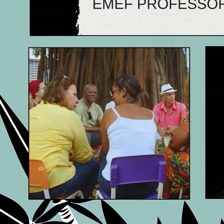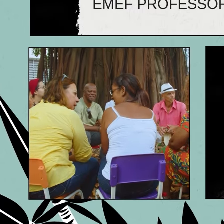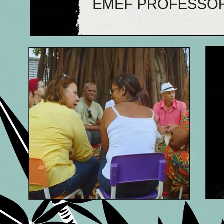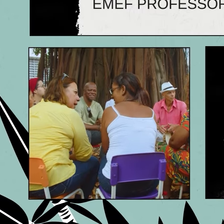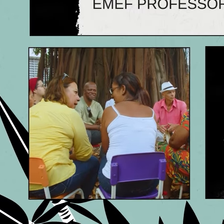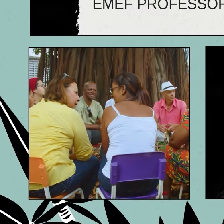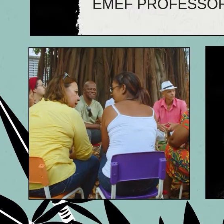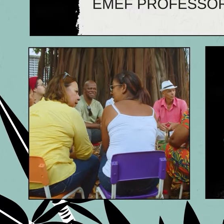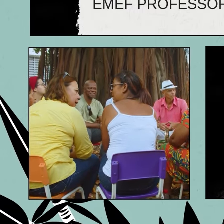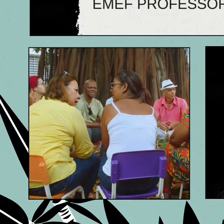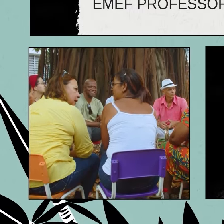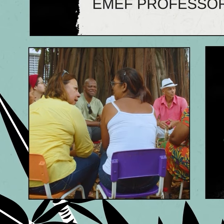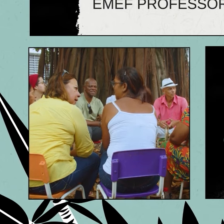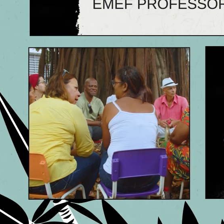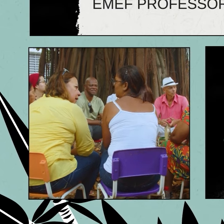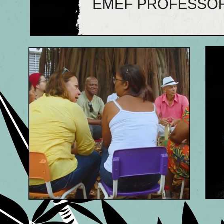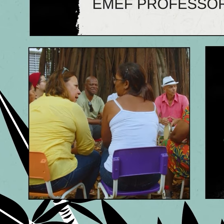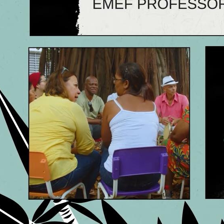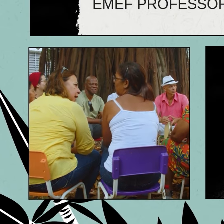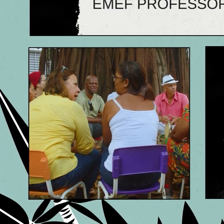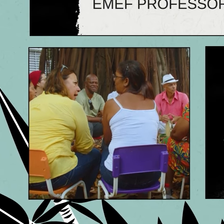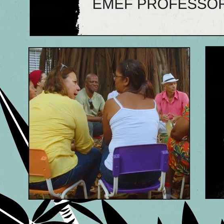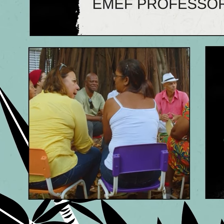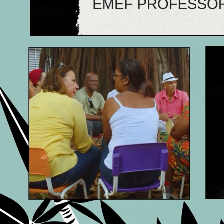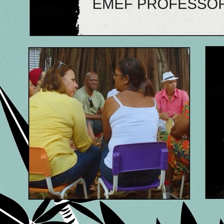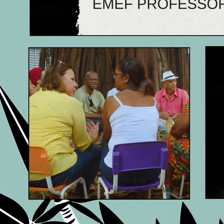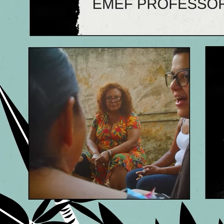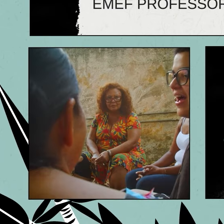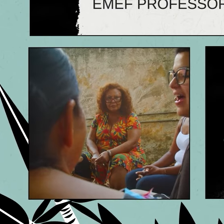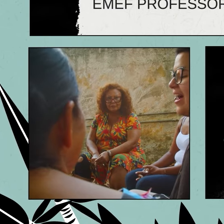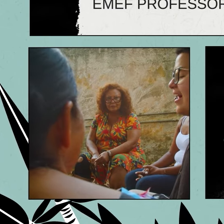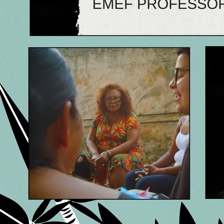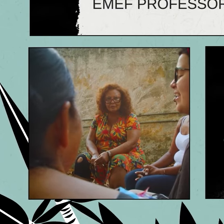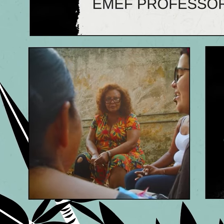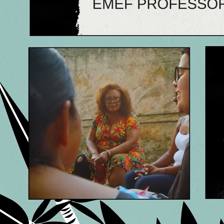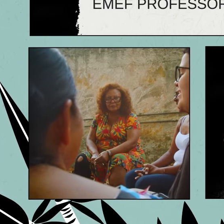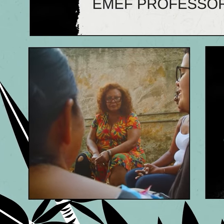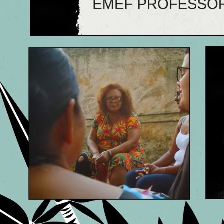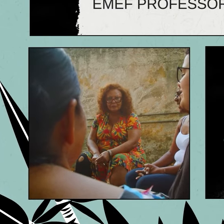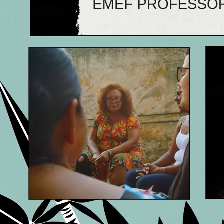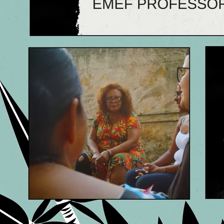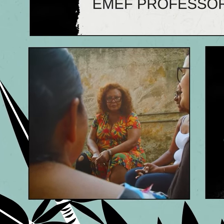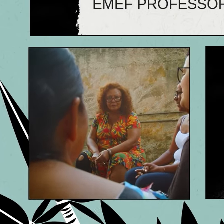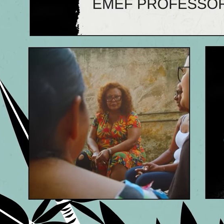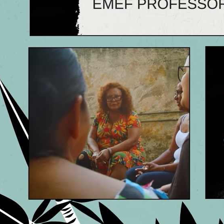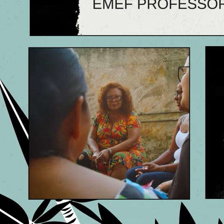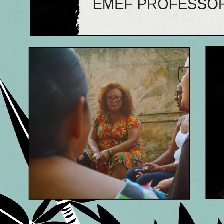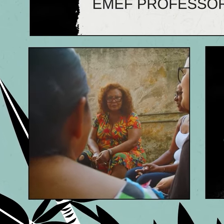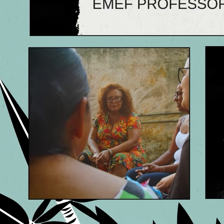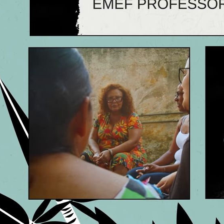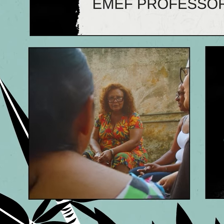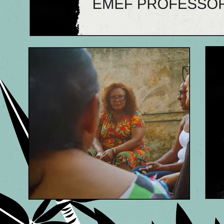e Adultos, EJA. Escola, MF Professor Vicente Bastos. Professora Milene Valentiro Gliara. Cidade,